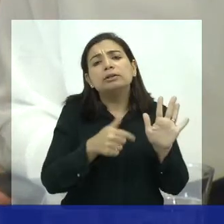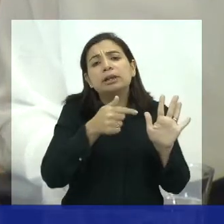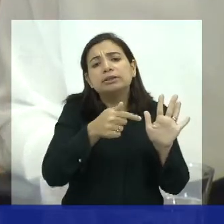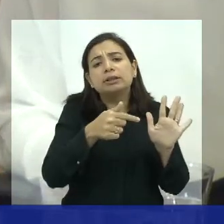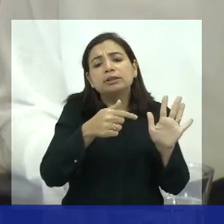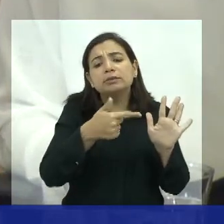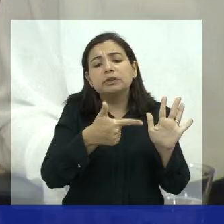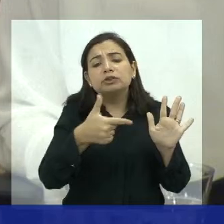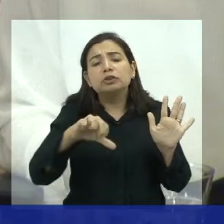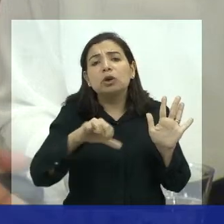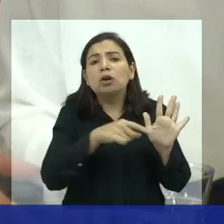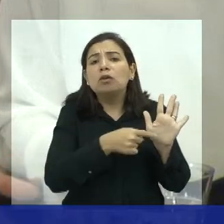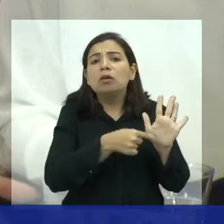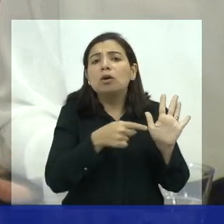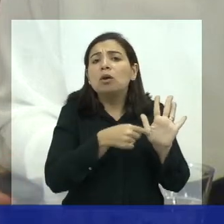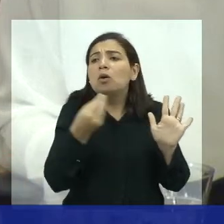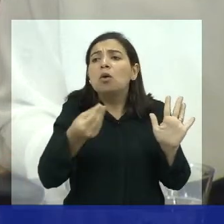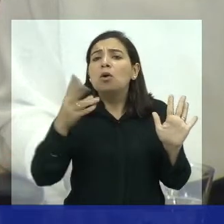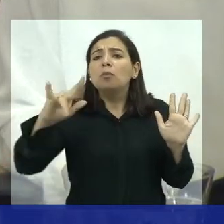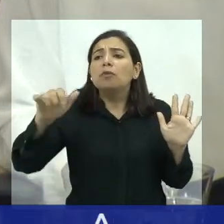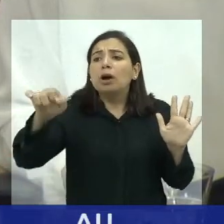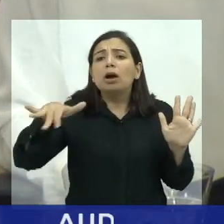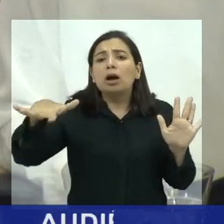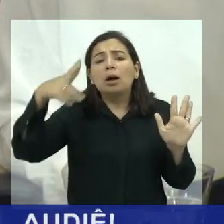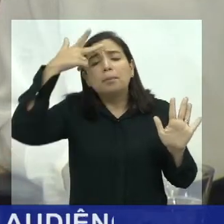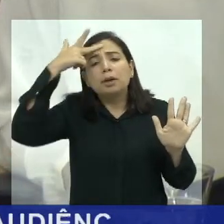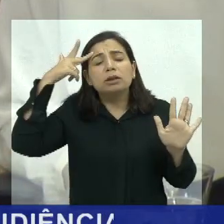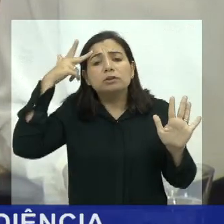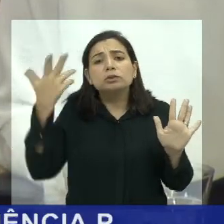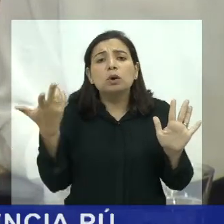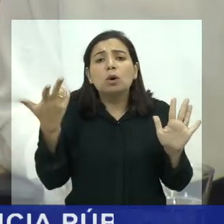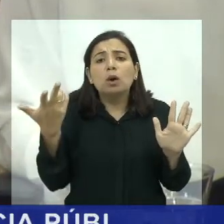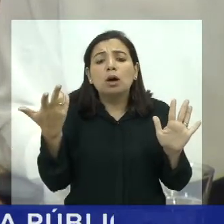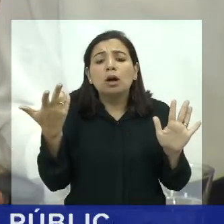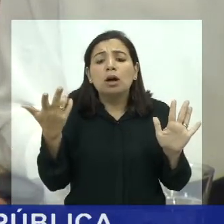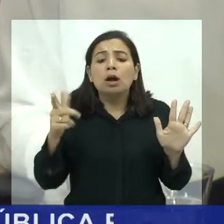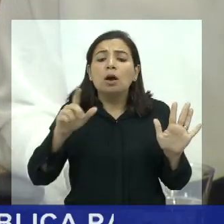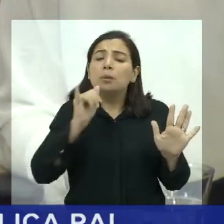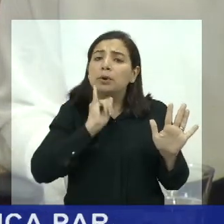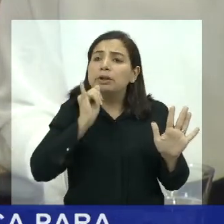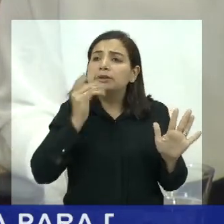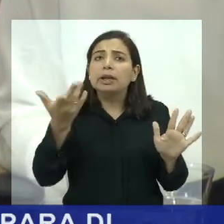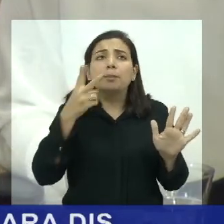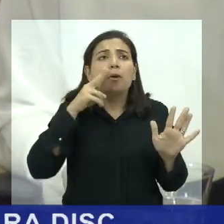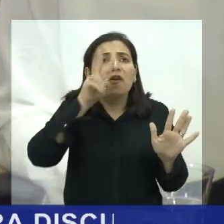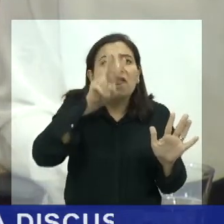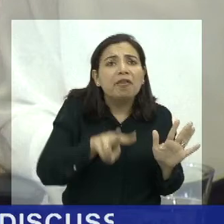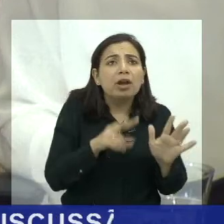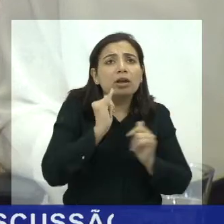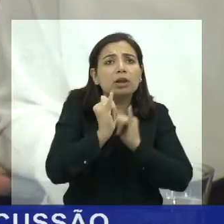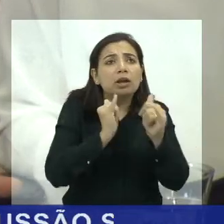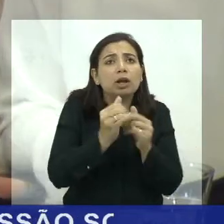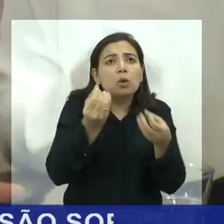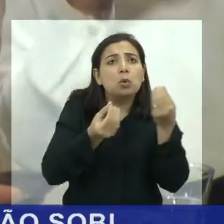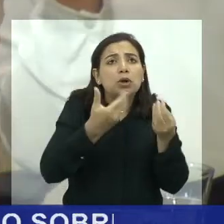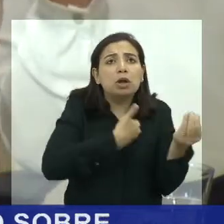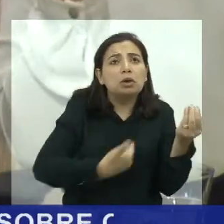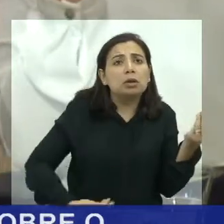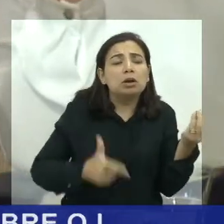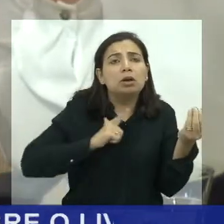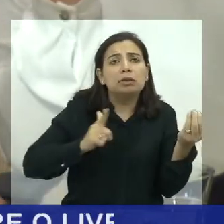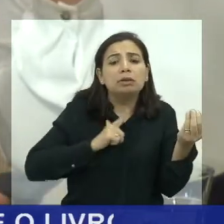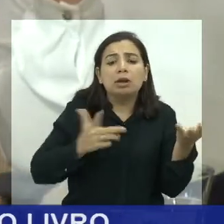729, que trata da participação da sociedade civil nas consultas públicas, que se faça